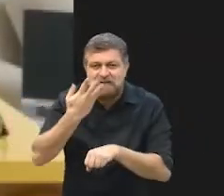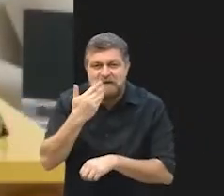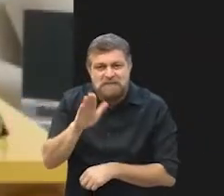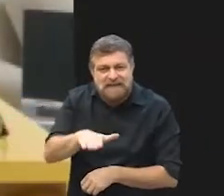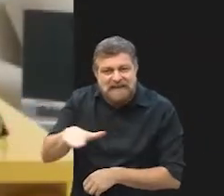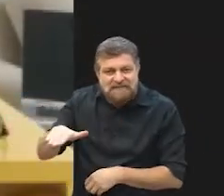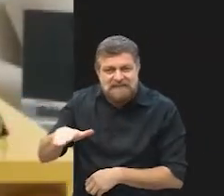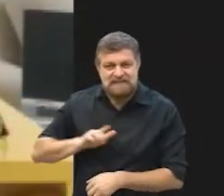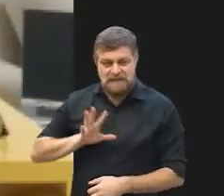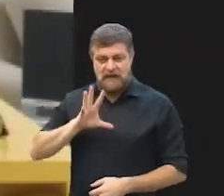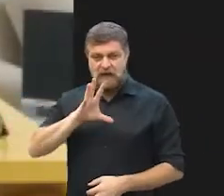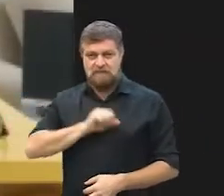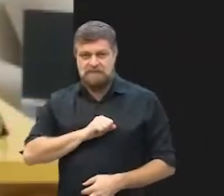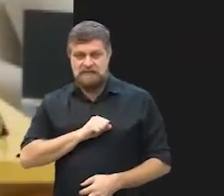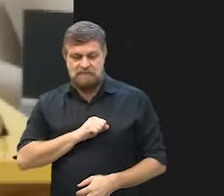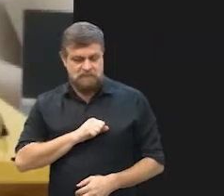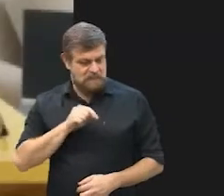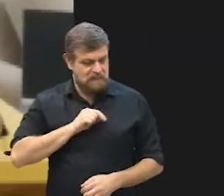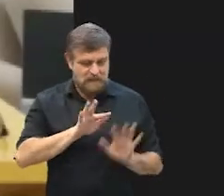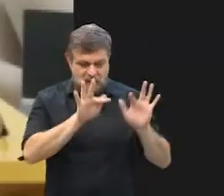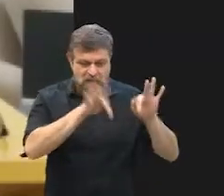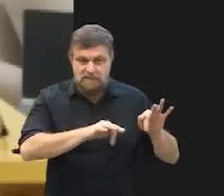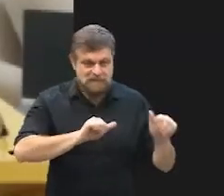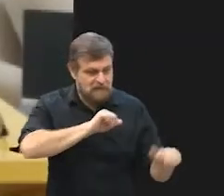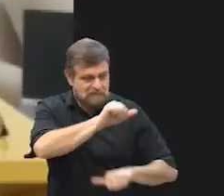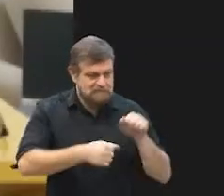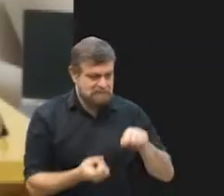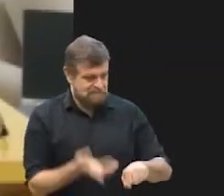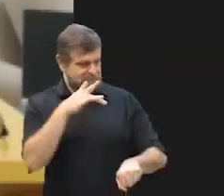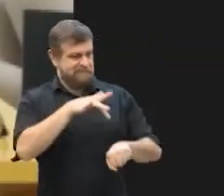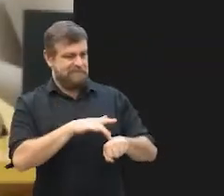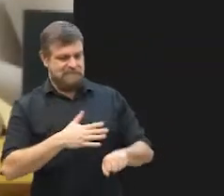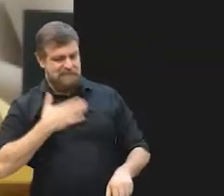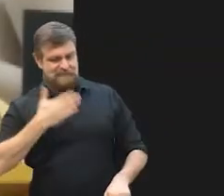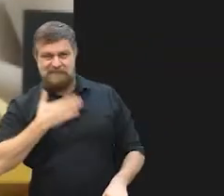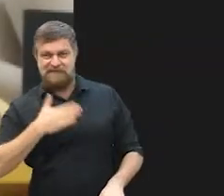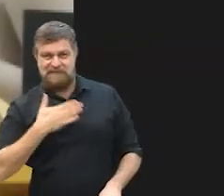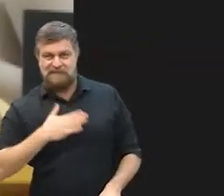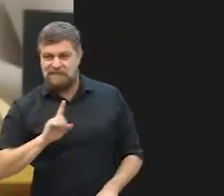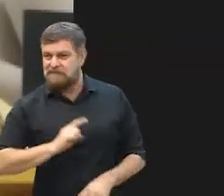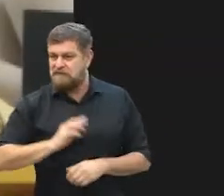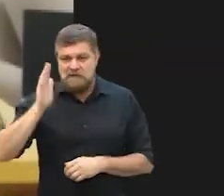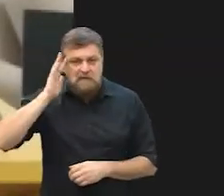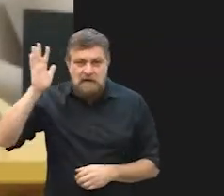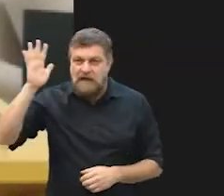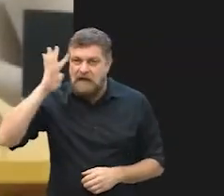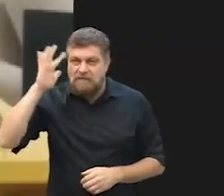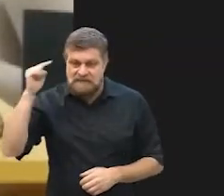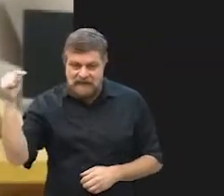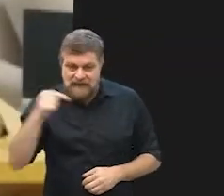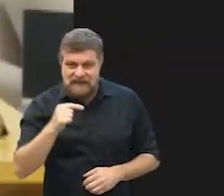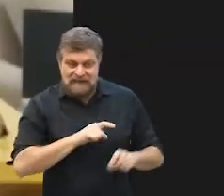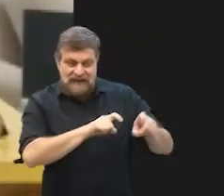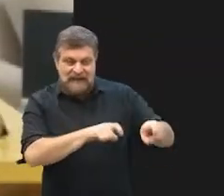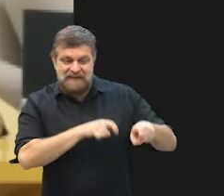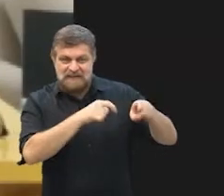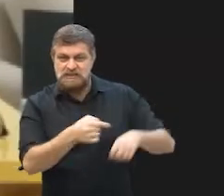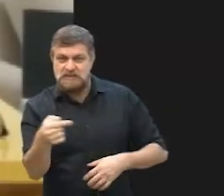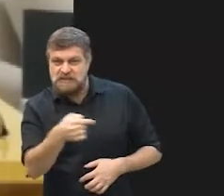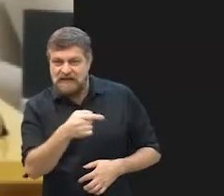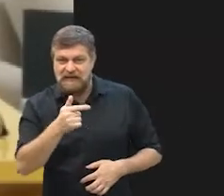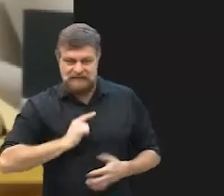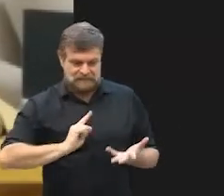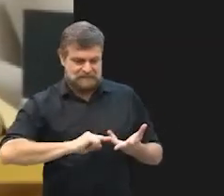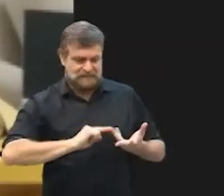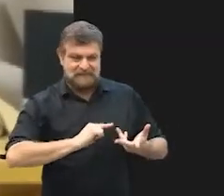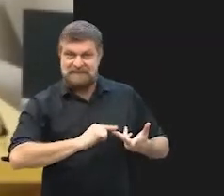final porque eles acharam que era uma coisa que de repente surpreendeu, né? Que eles nunca imaginaram que dentro da chácara haveria tudo